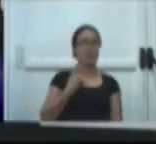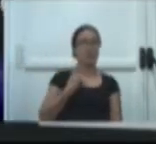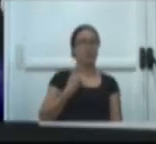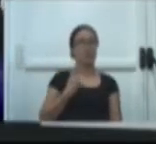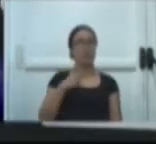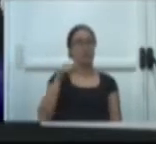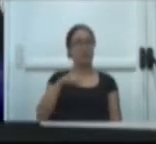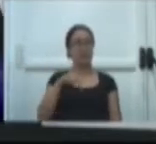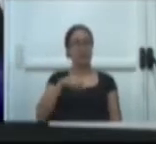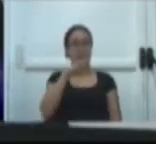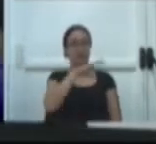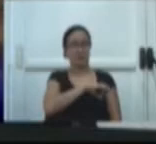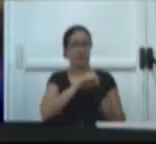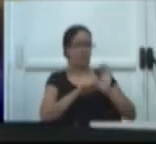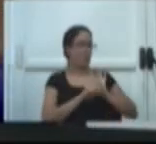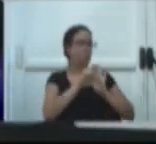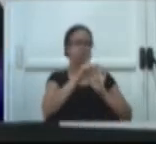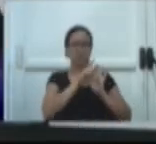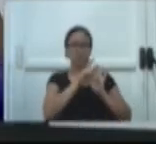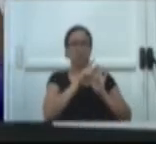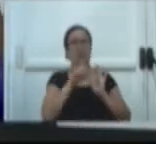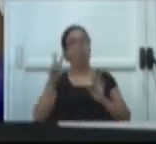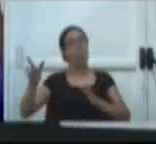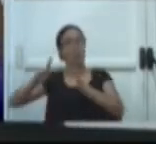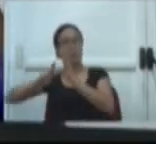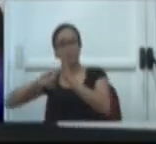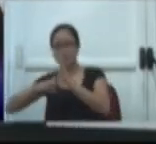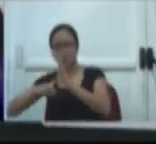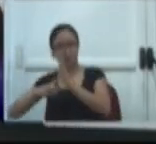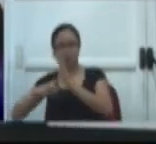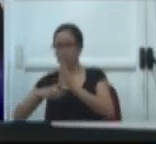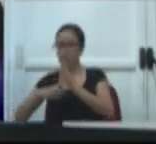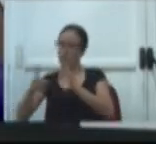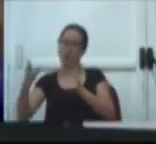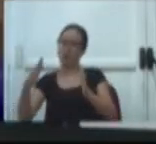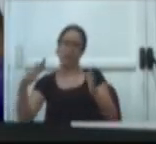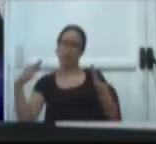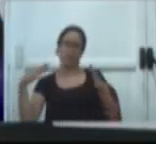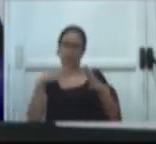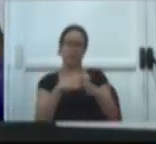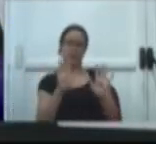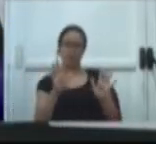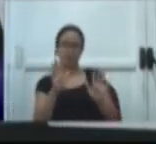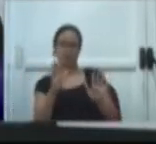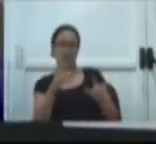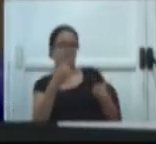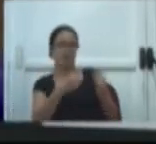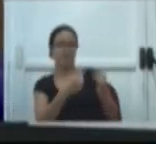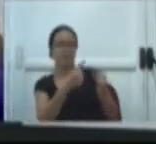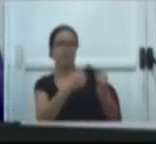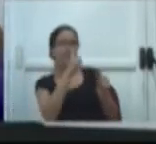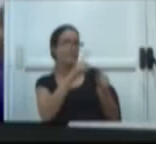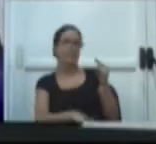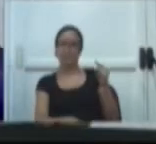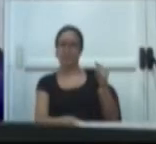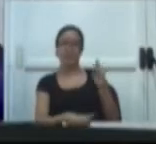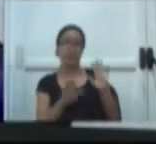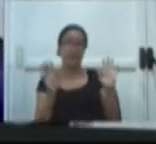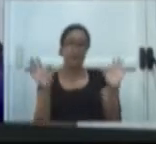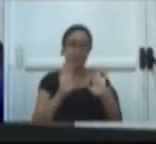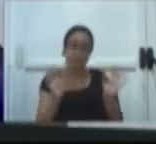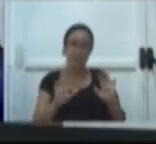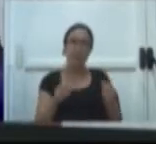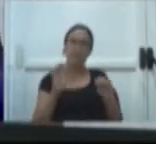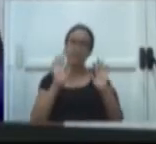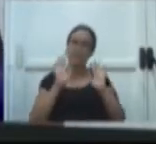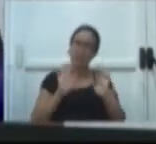O sindicato não é contra aumento de salário de trabalhador nenhum. O que o sindicato é a favor, que se use a